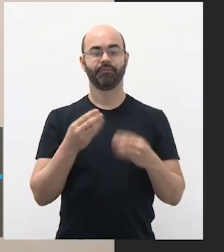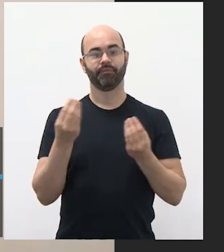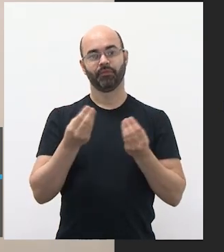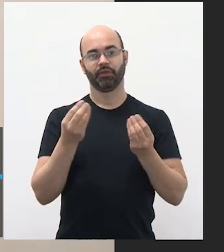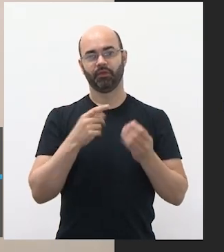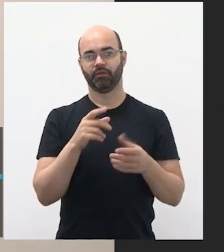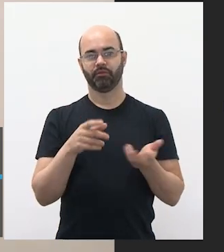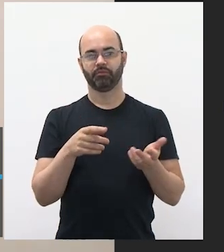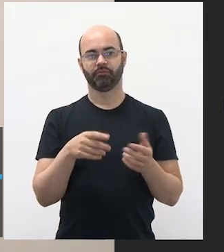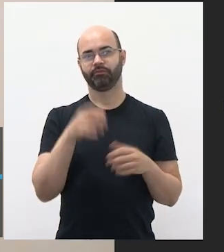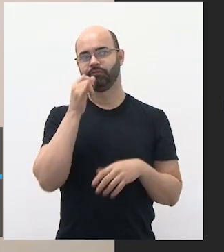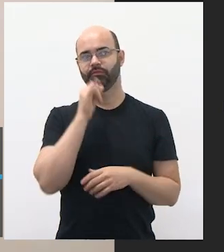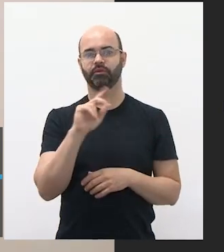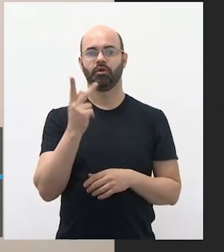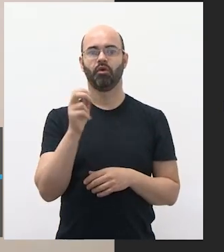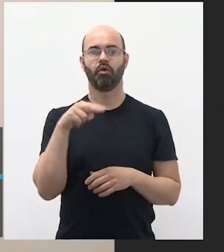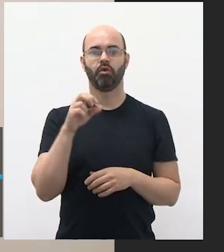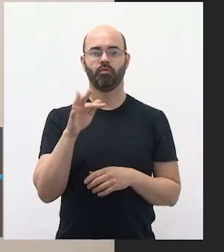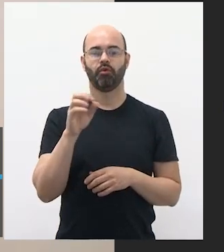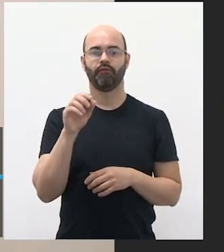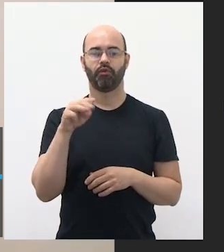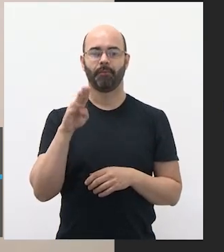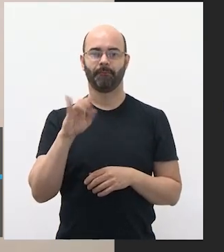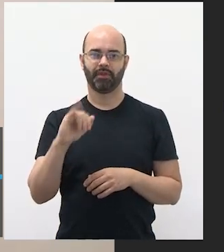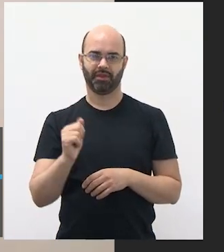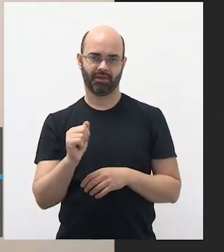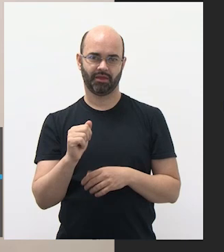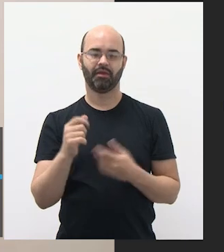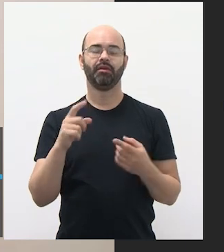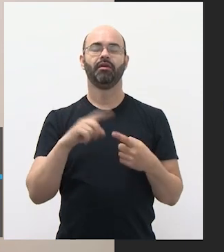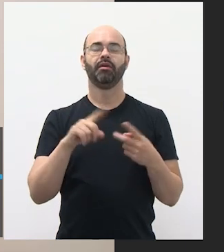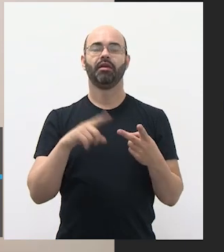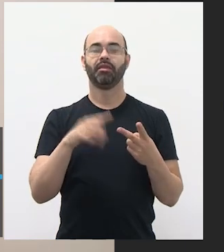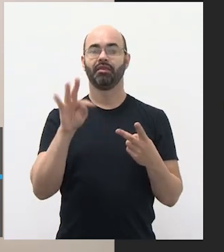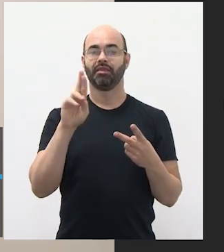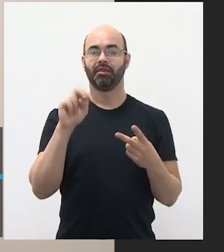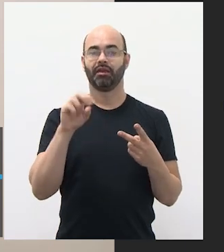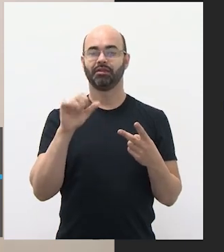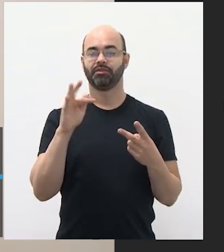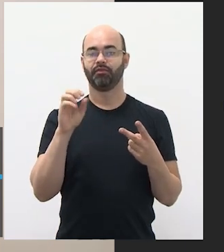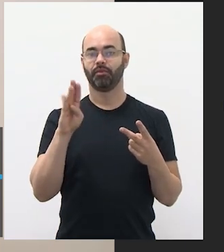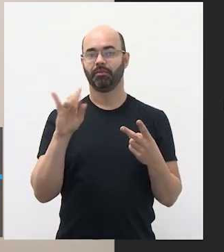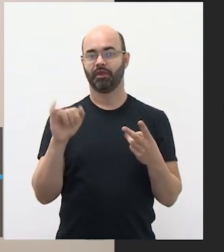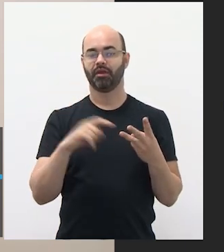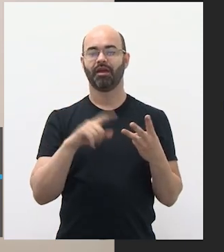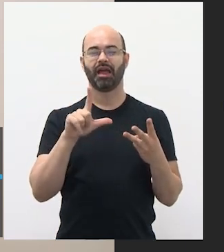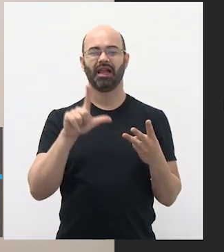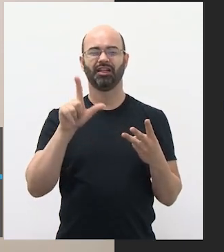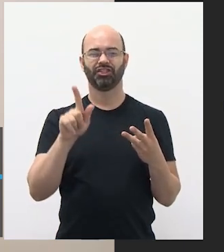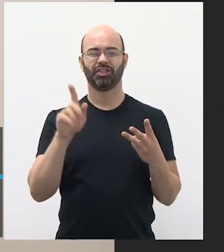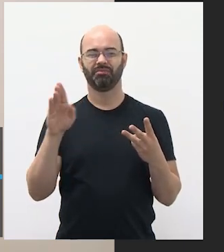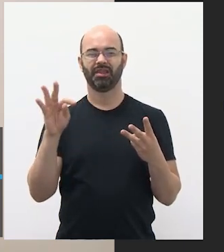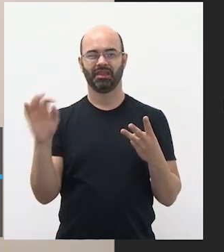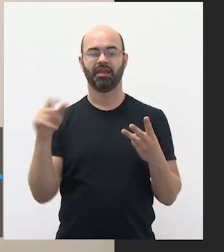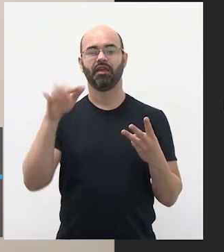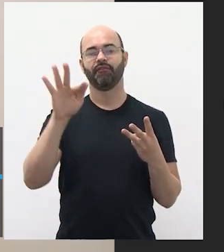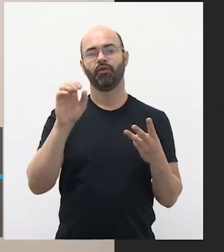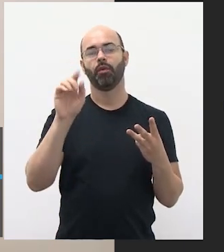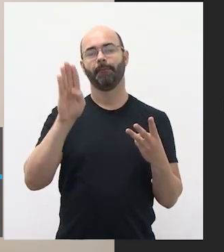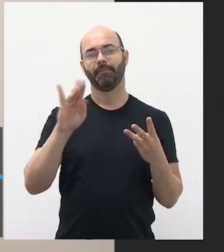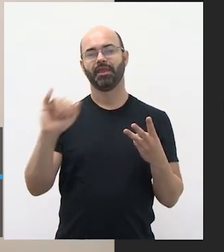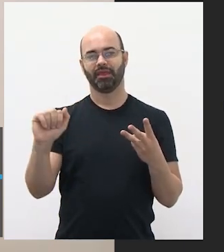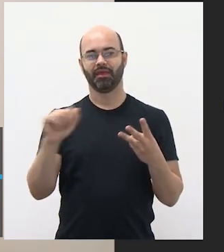gênero, como a homofobia, a transfobia e a LGBTfobia. São definições que a base principal é